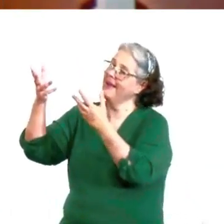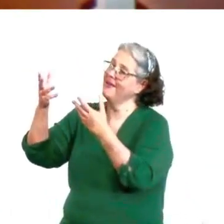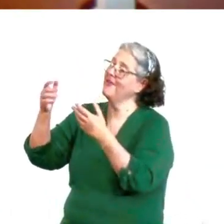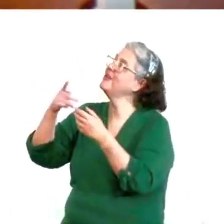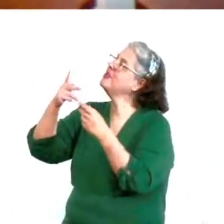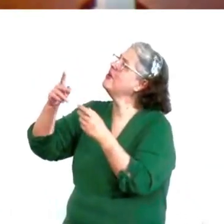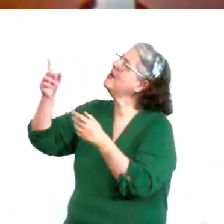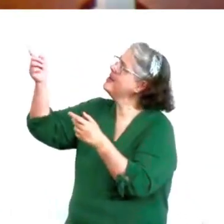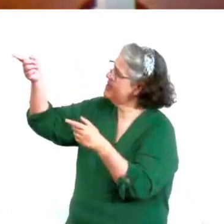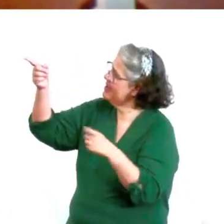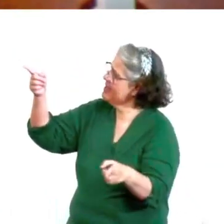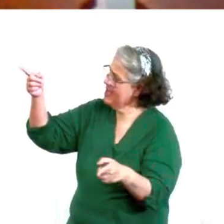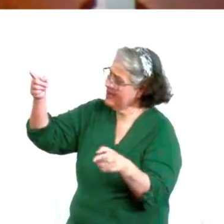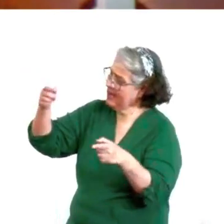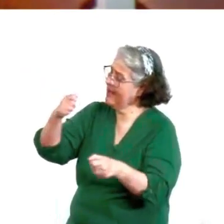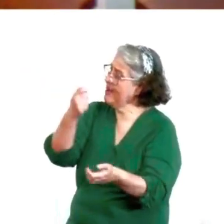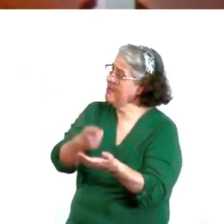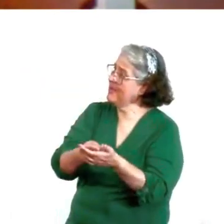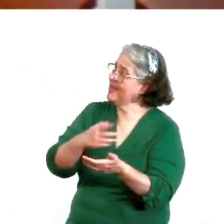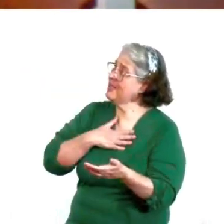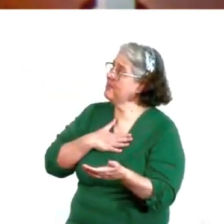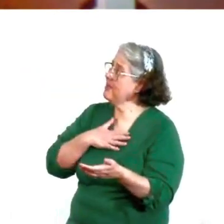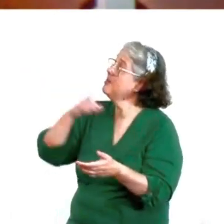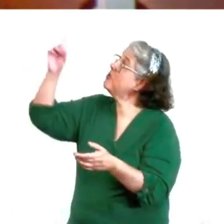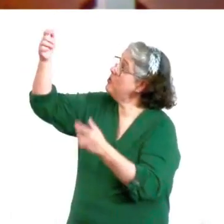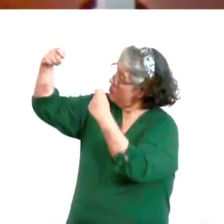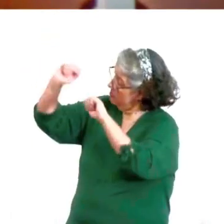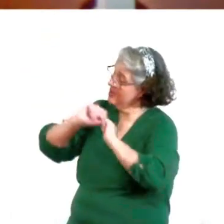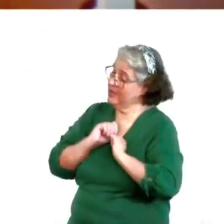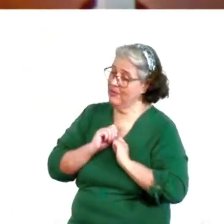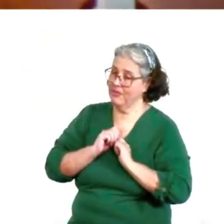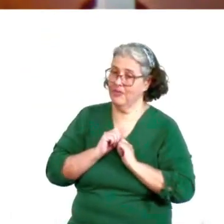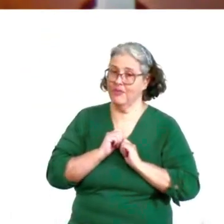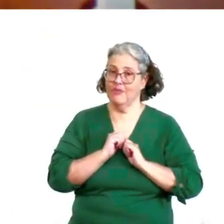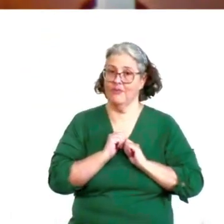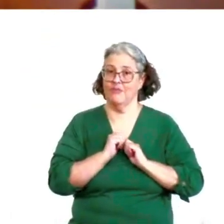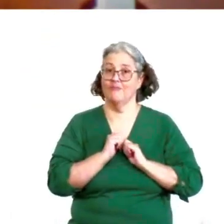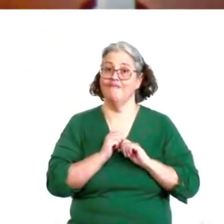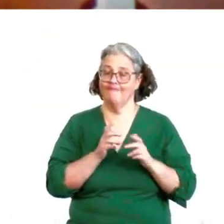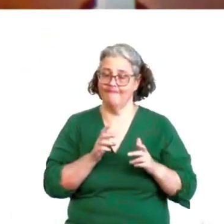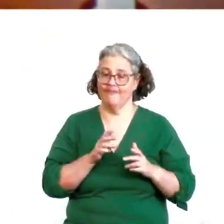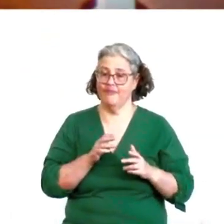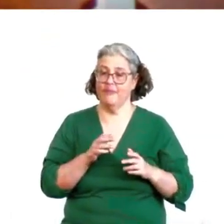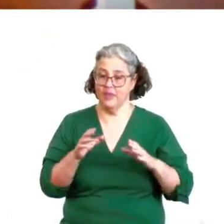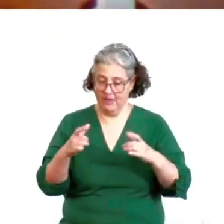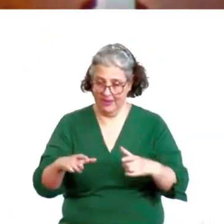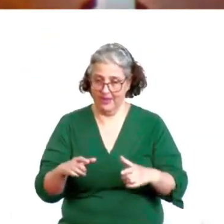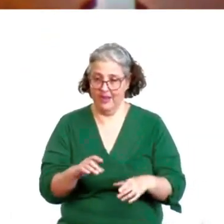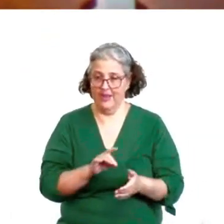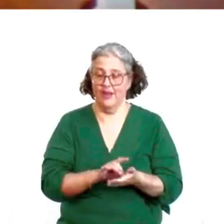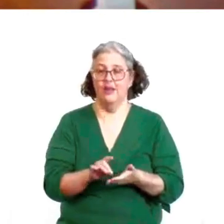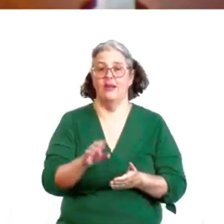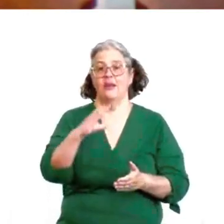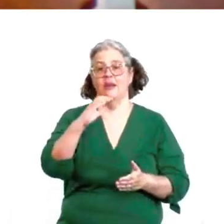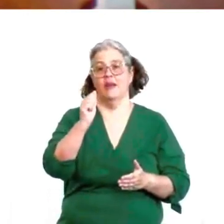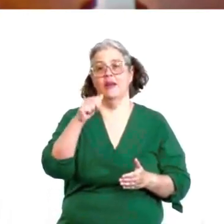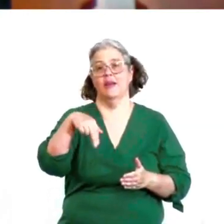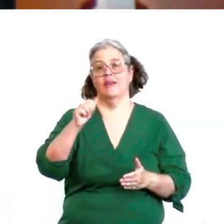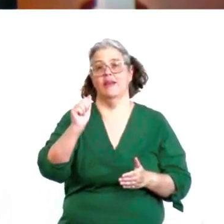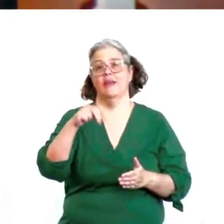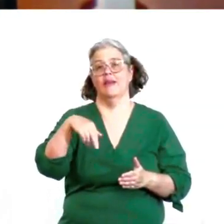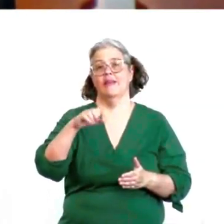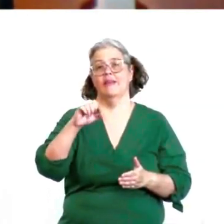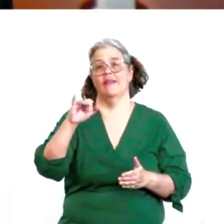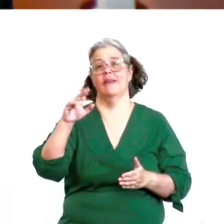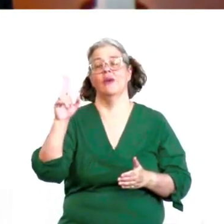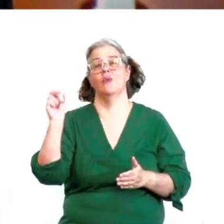nessa terra existiam pessoas lá. Quem eram? Os cananeus, os cananitas. Descendência rejeitada por